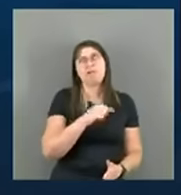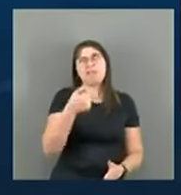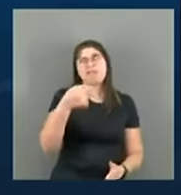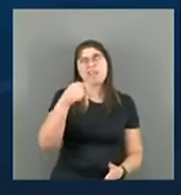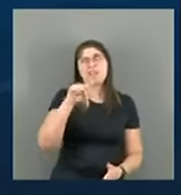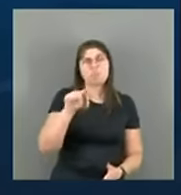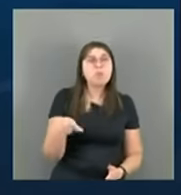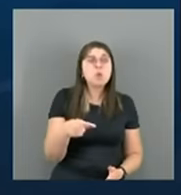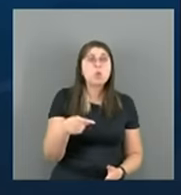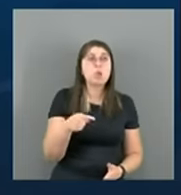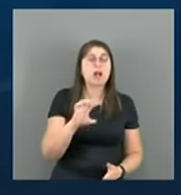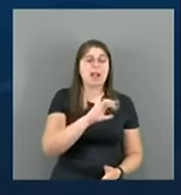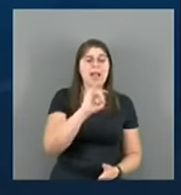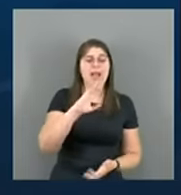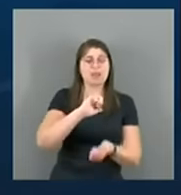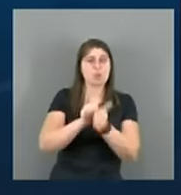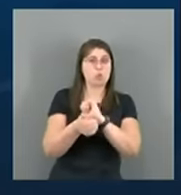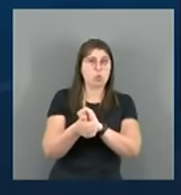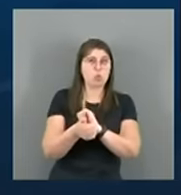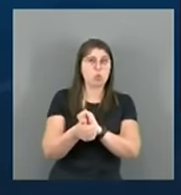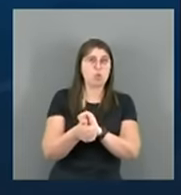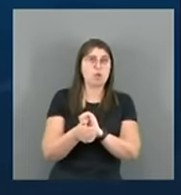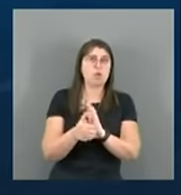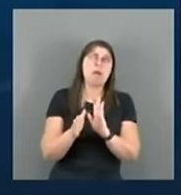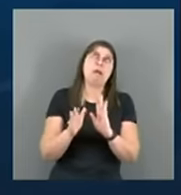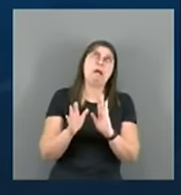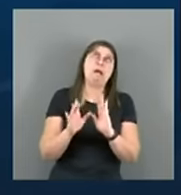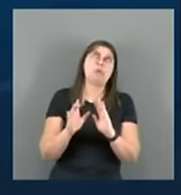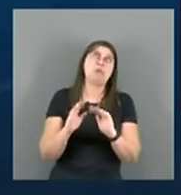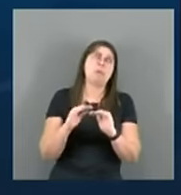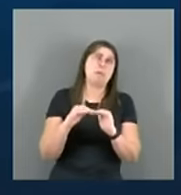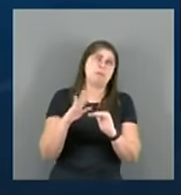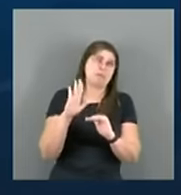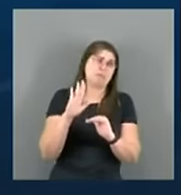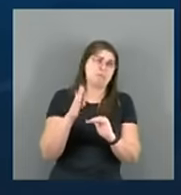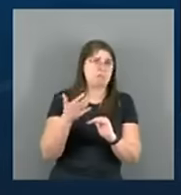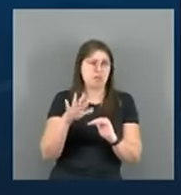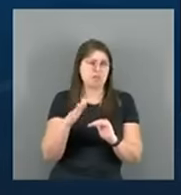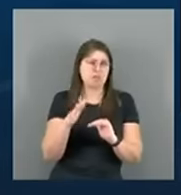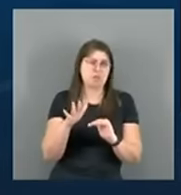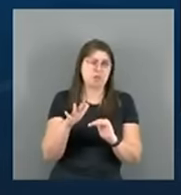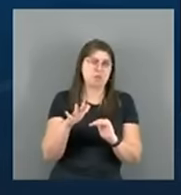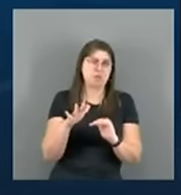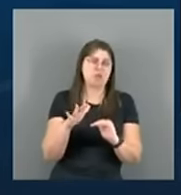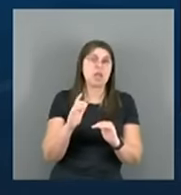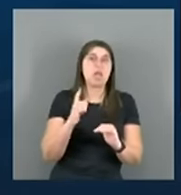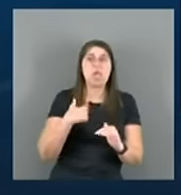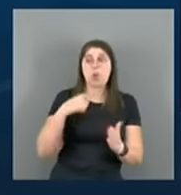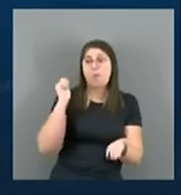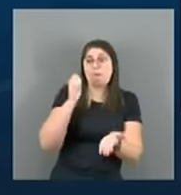jogo. Acho que isso é o piso, não sei se está ganhando mais ou menos. Eu pagava 50 para ele.